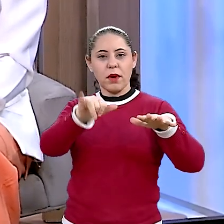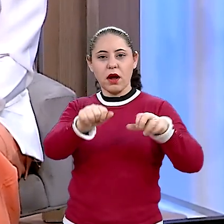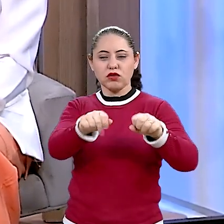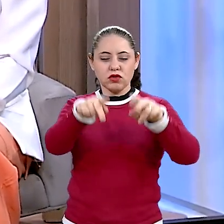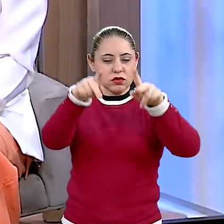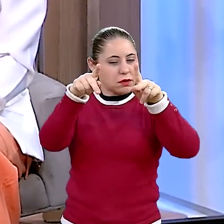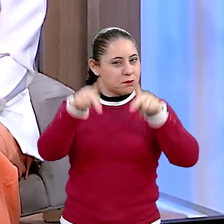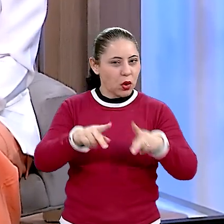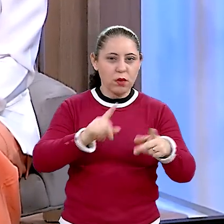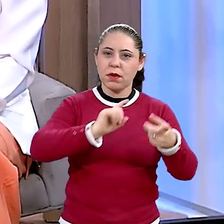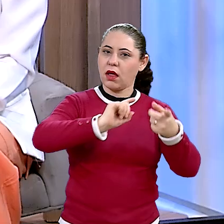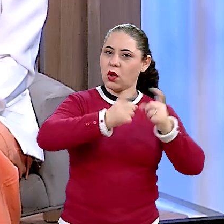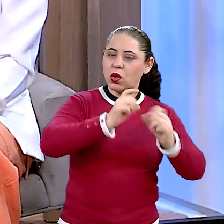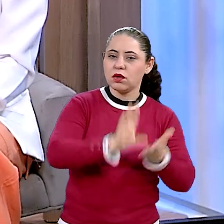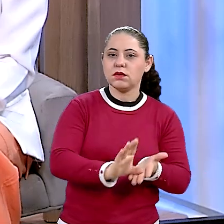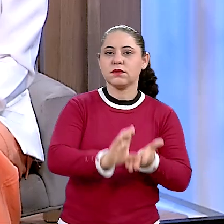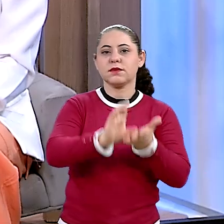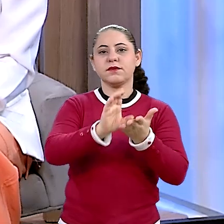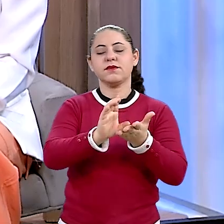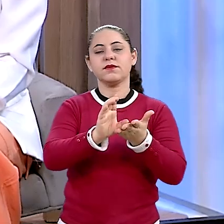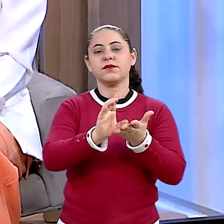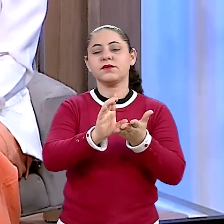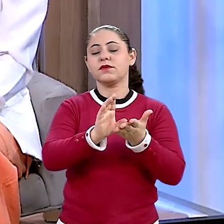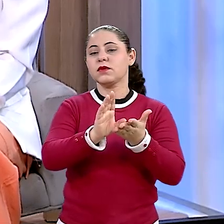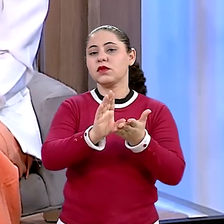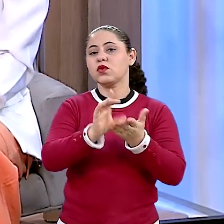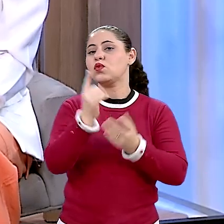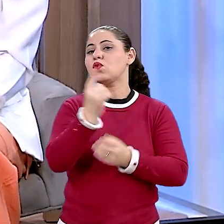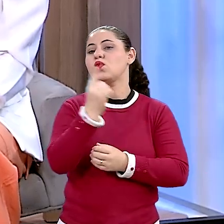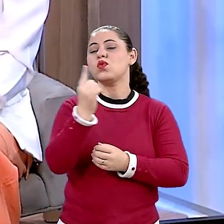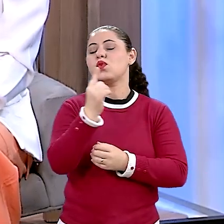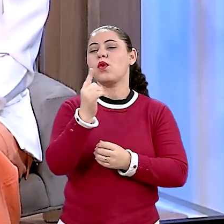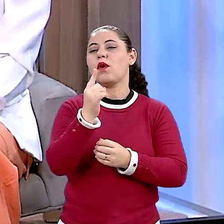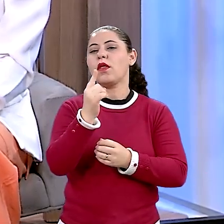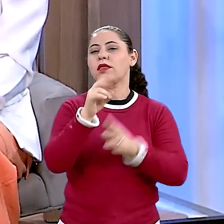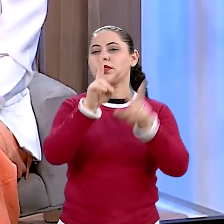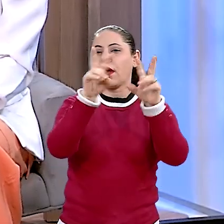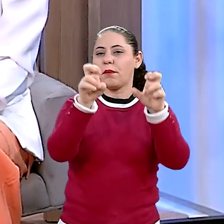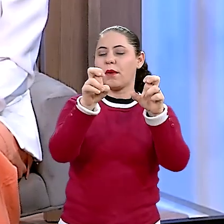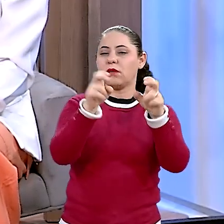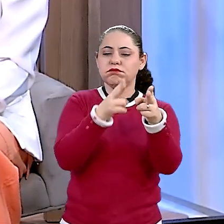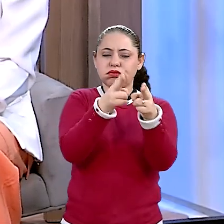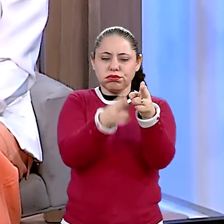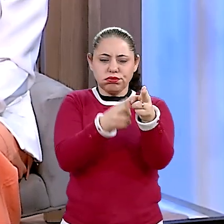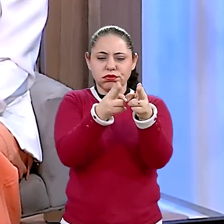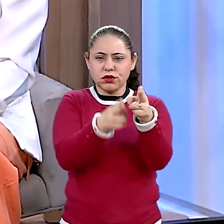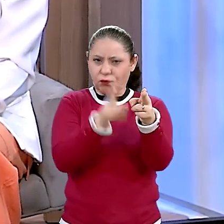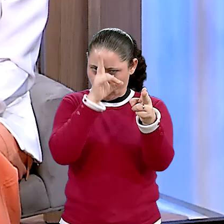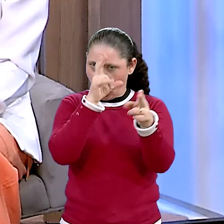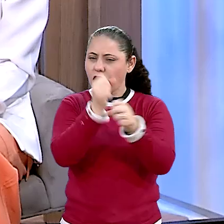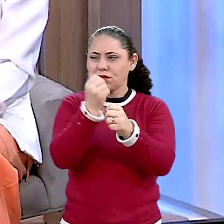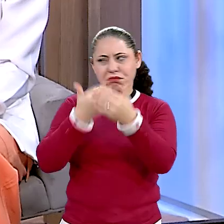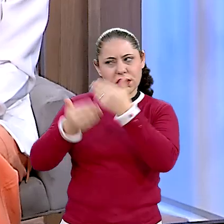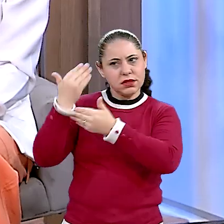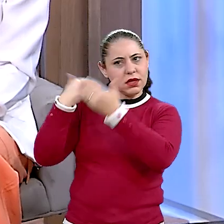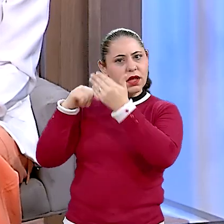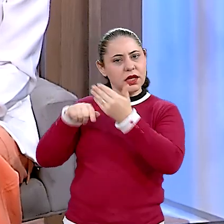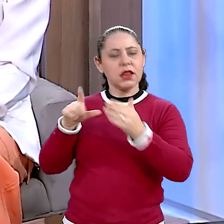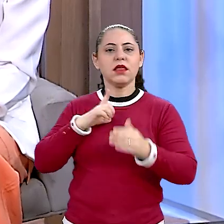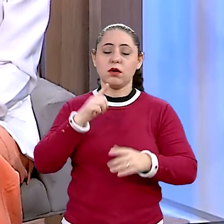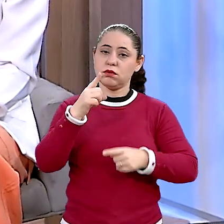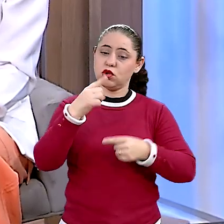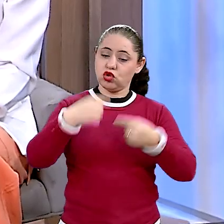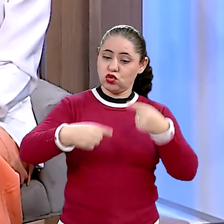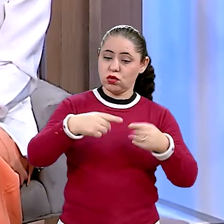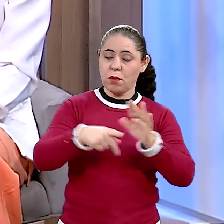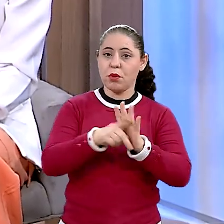audiências públicas, reuniões das comissões. E um dos temas é o modal ferroviário, né? Já foi muito forte aqui em Mato Grosso do Sul e hoje existe toda